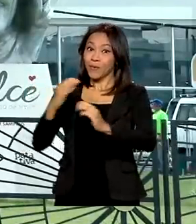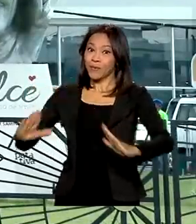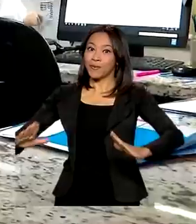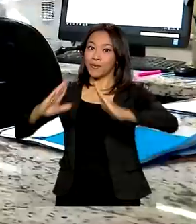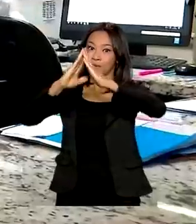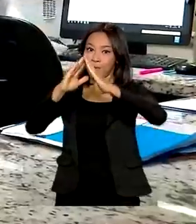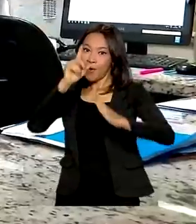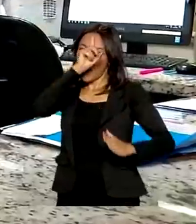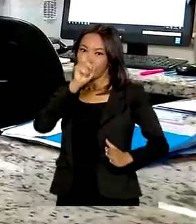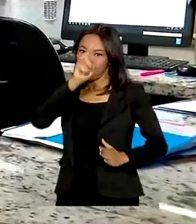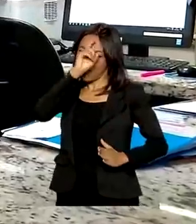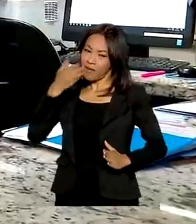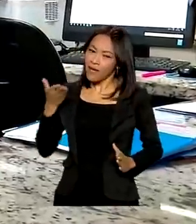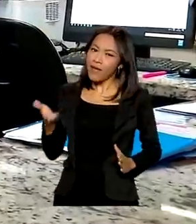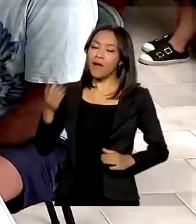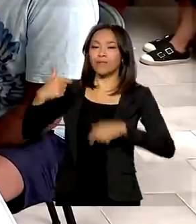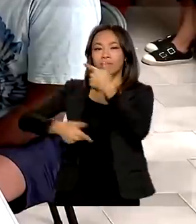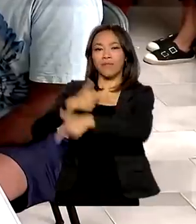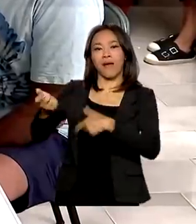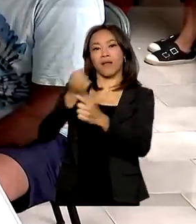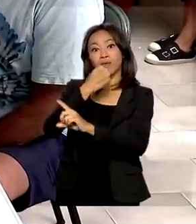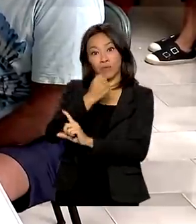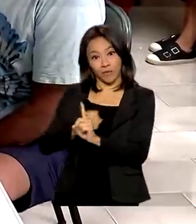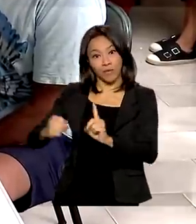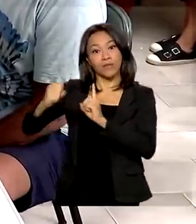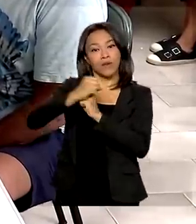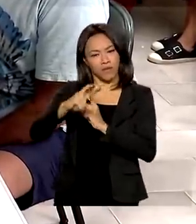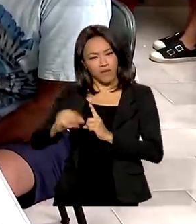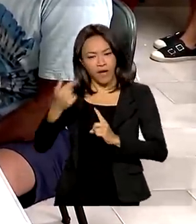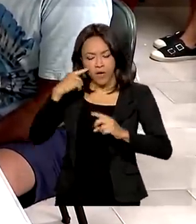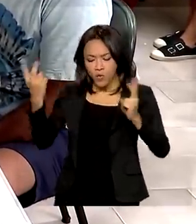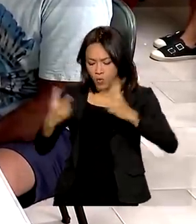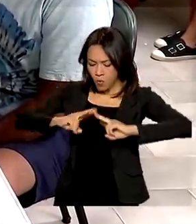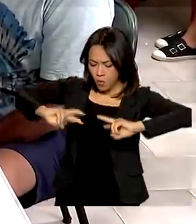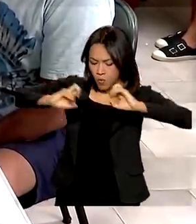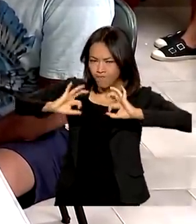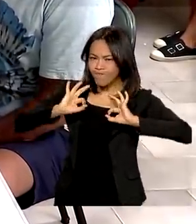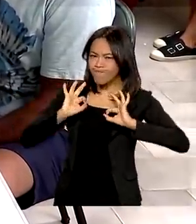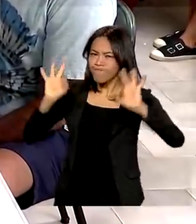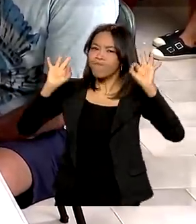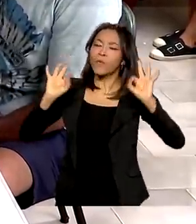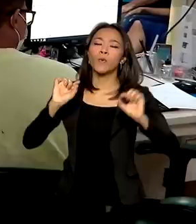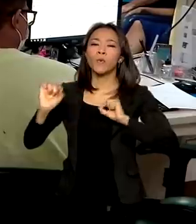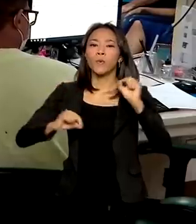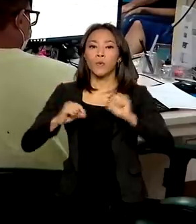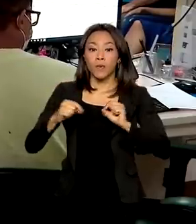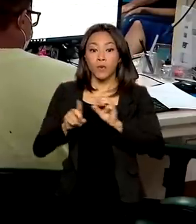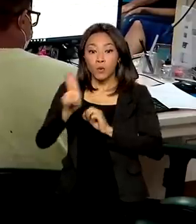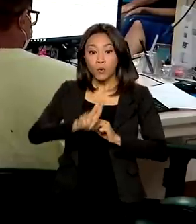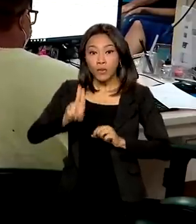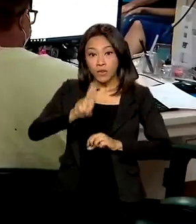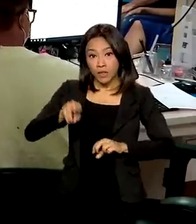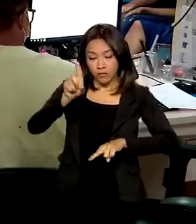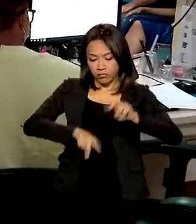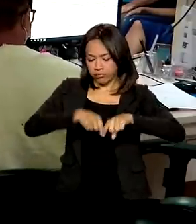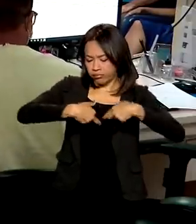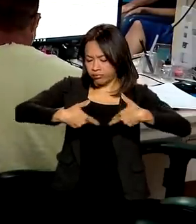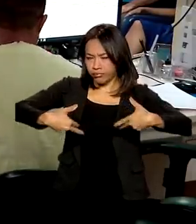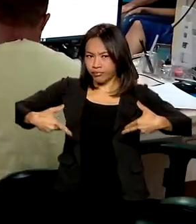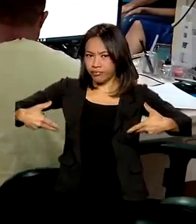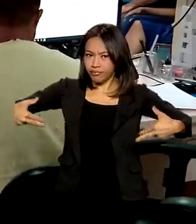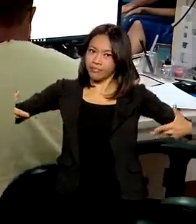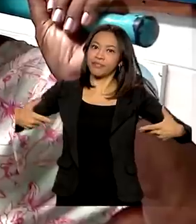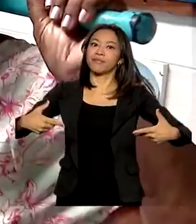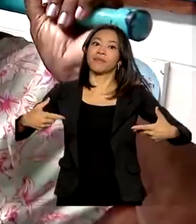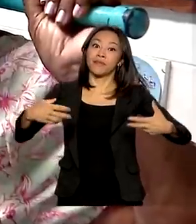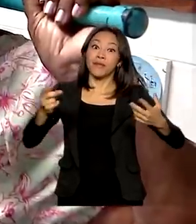obras sociais Irmã Dulce, que vai permitir diagnósticos precisos por meio de equipamento de imagens